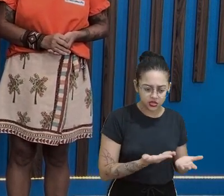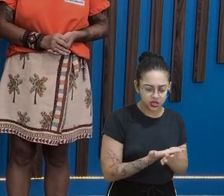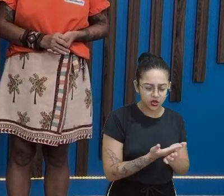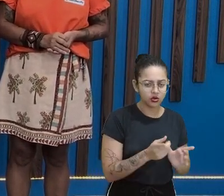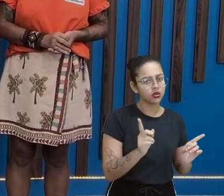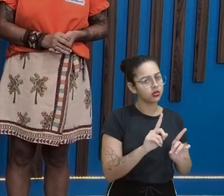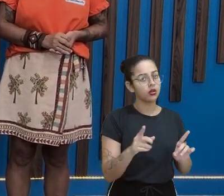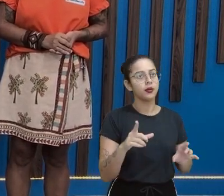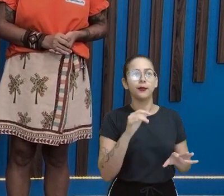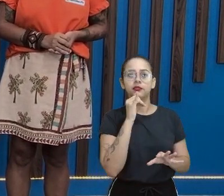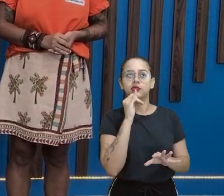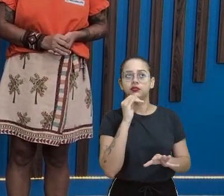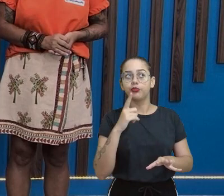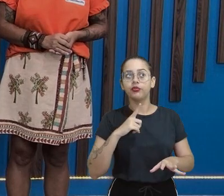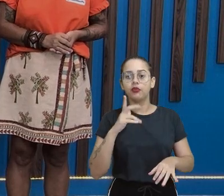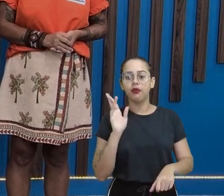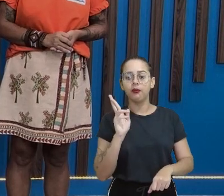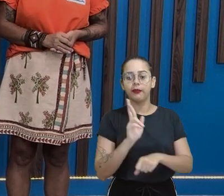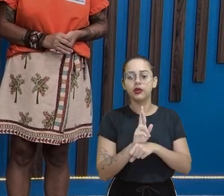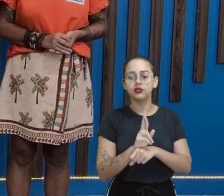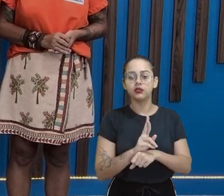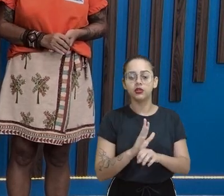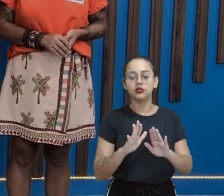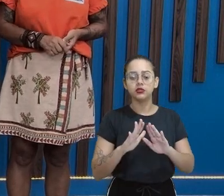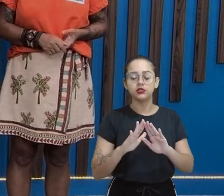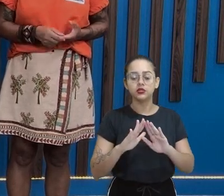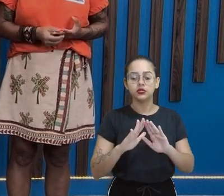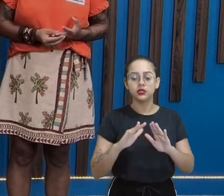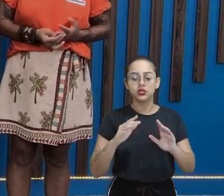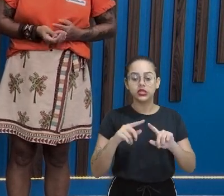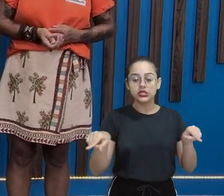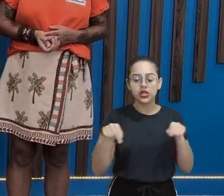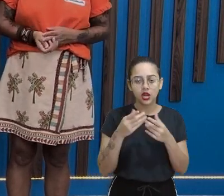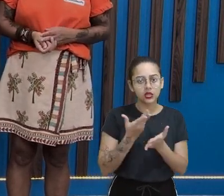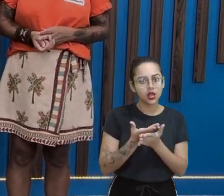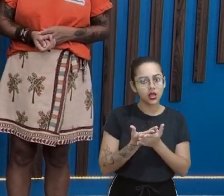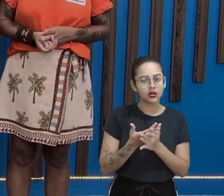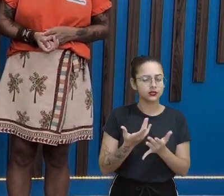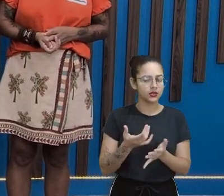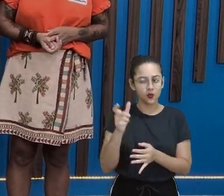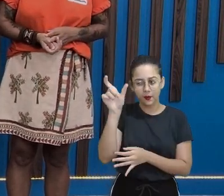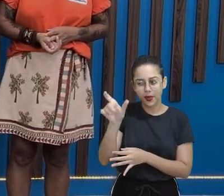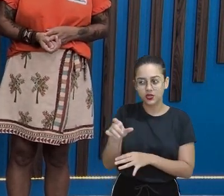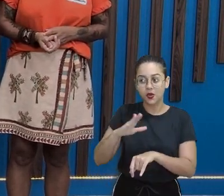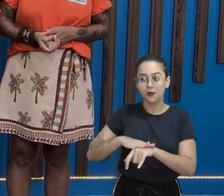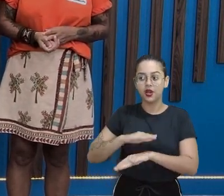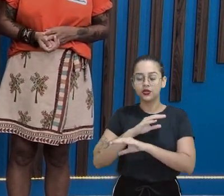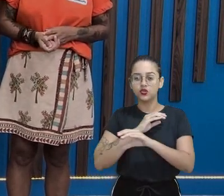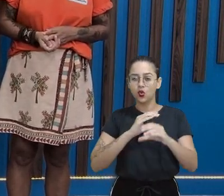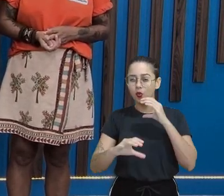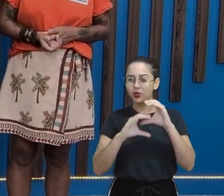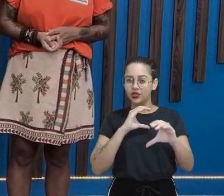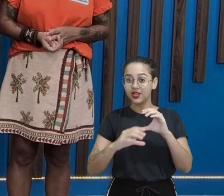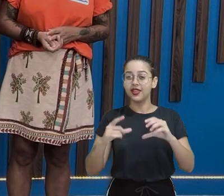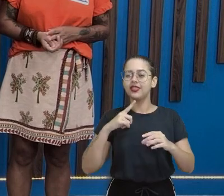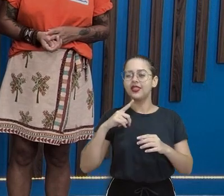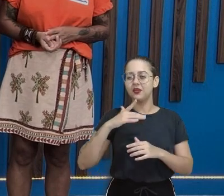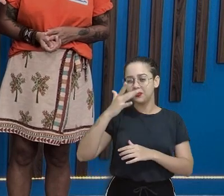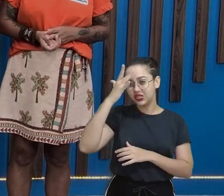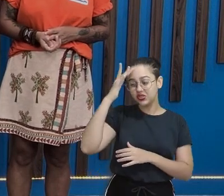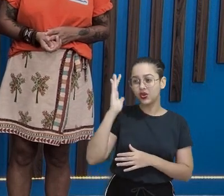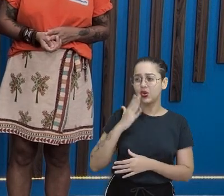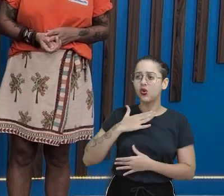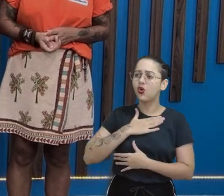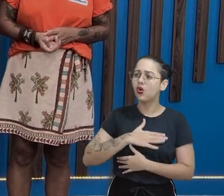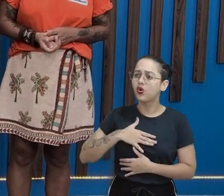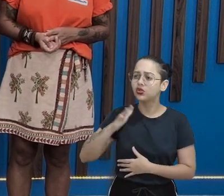tem, representante de sala de aula, então a pessoa que é mais comunicativa, né, tem as pessoas que gostam de resolver as